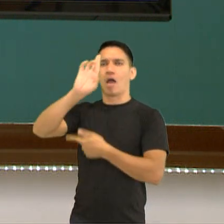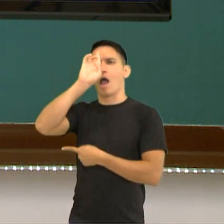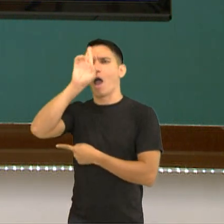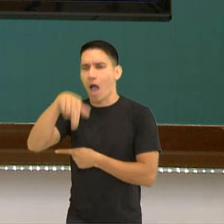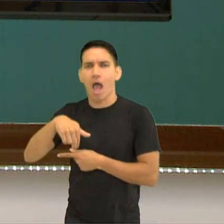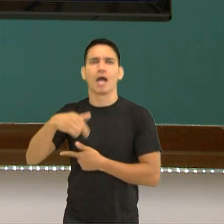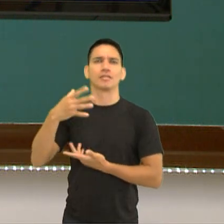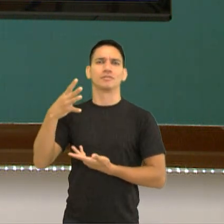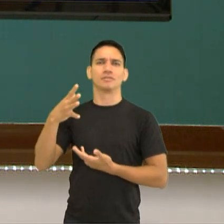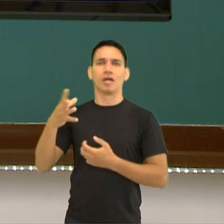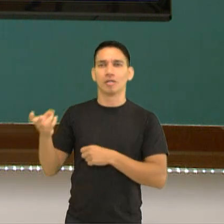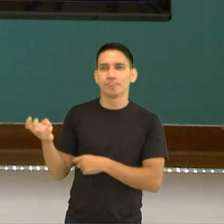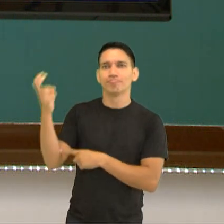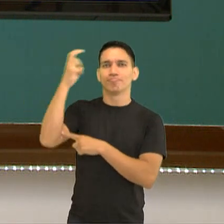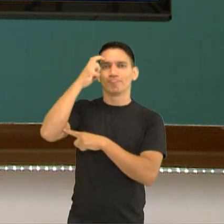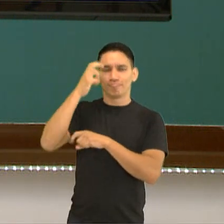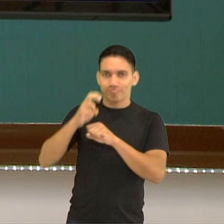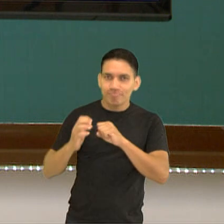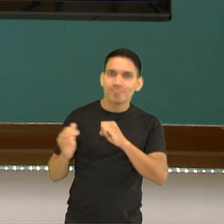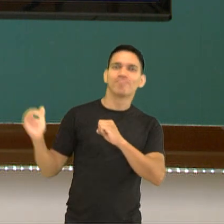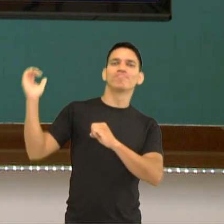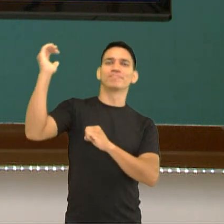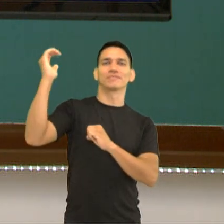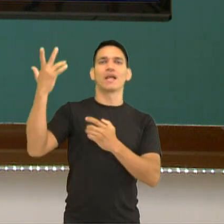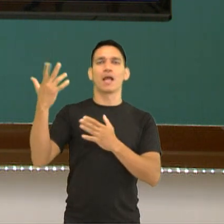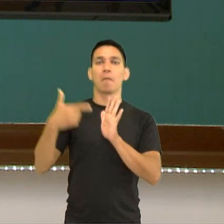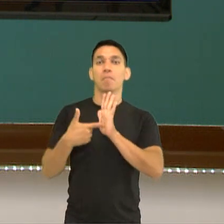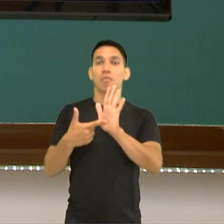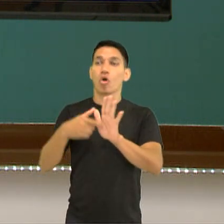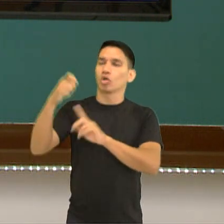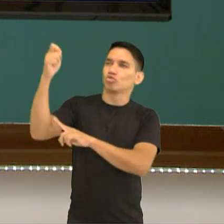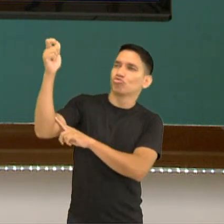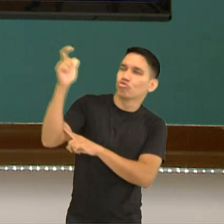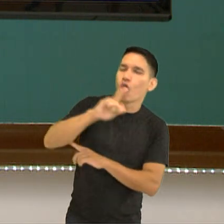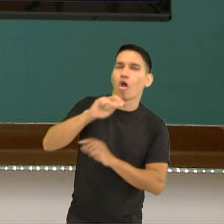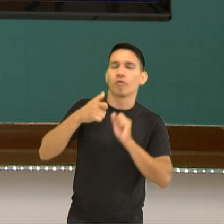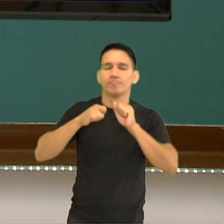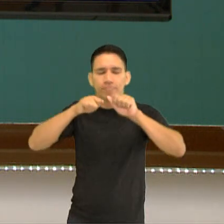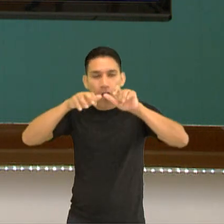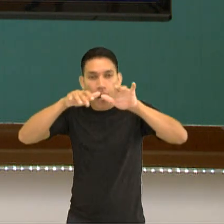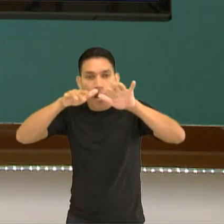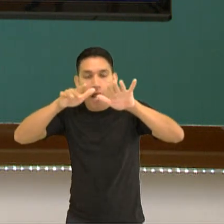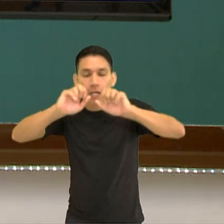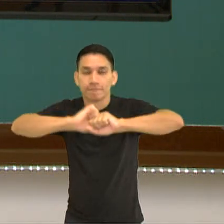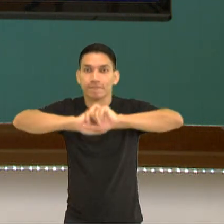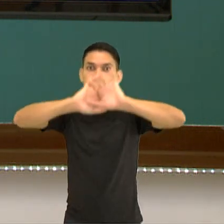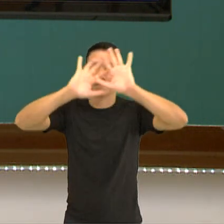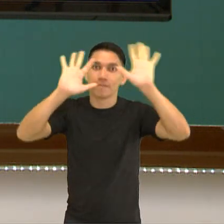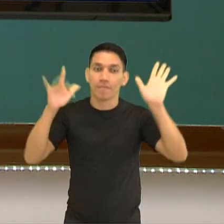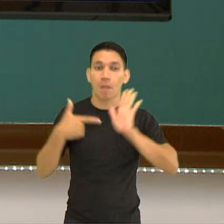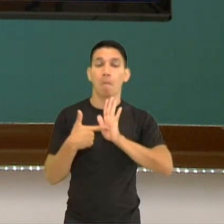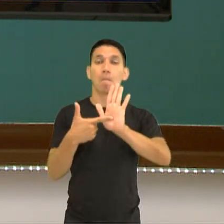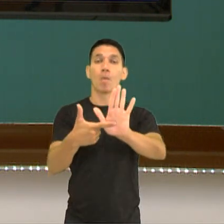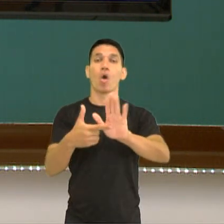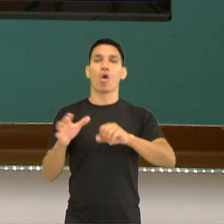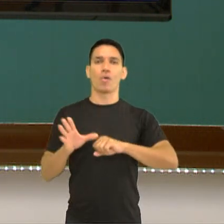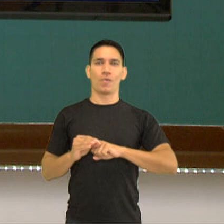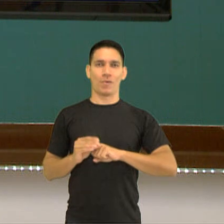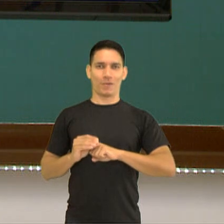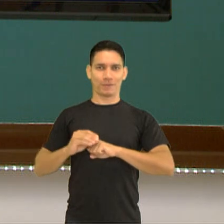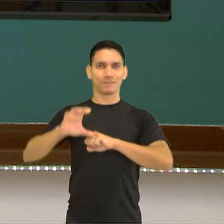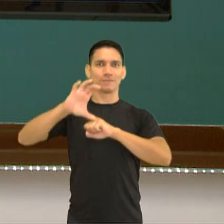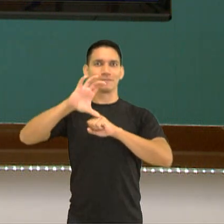da sabedoria, representado pelo sol, aquilo que ilumina os homens, que mostra o conhecimento,